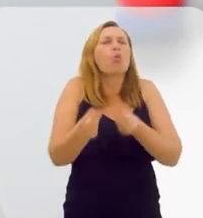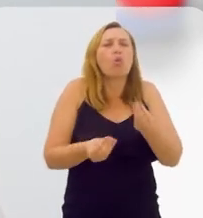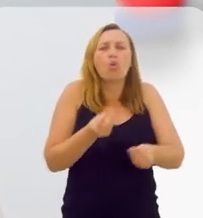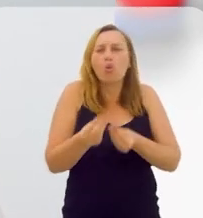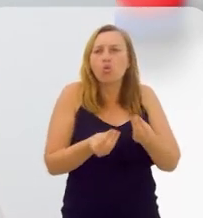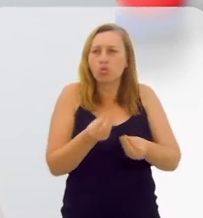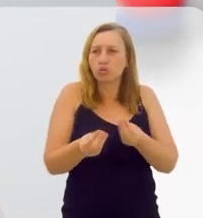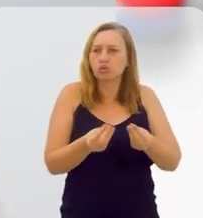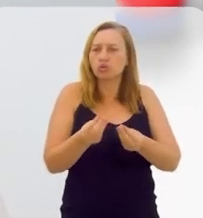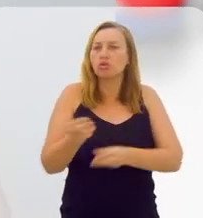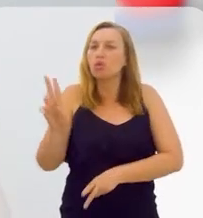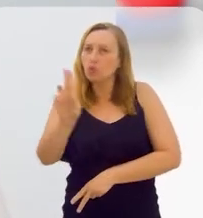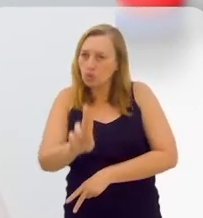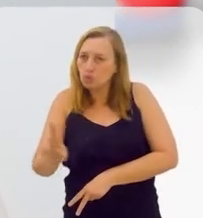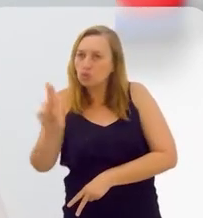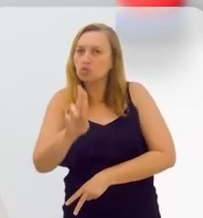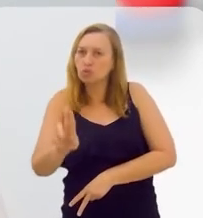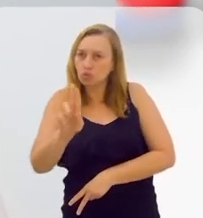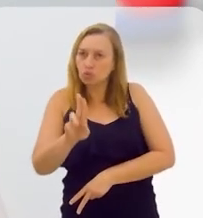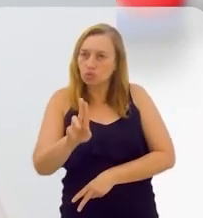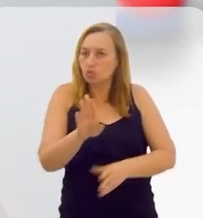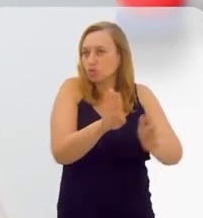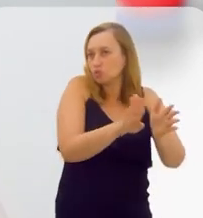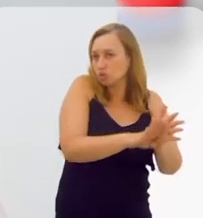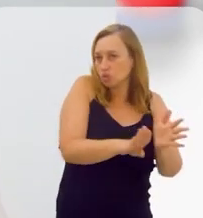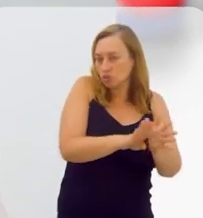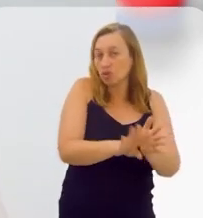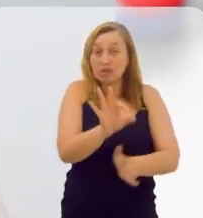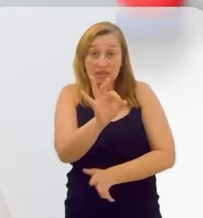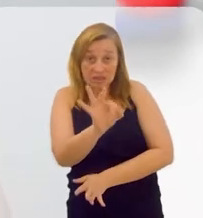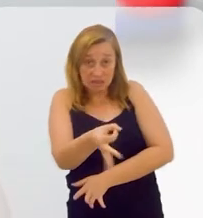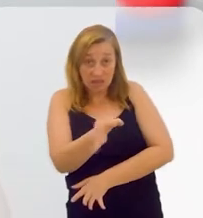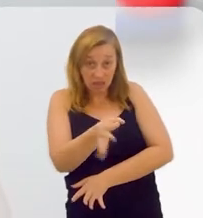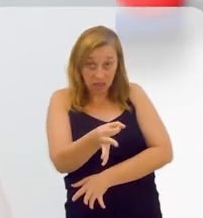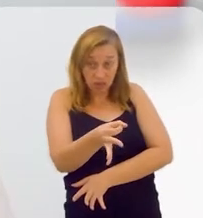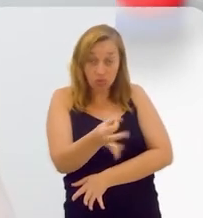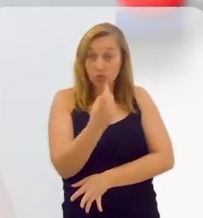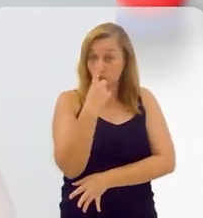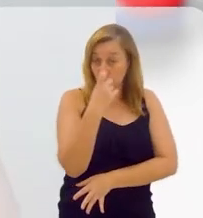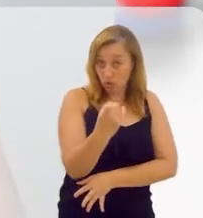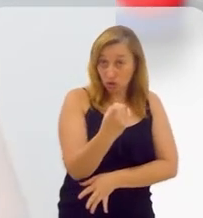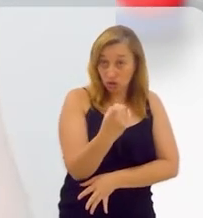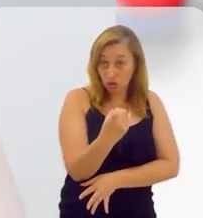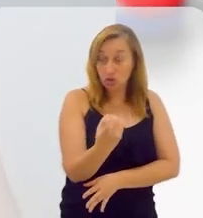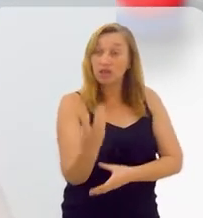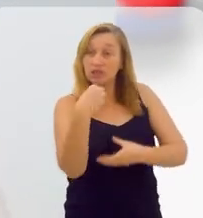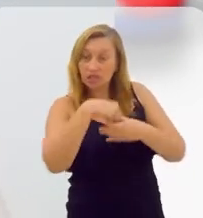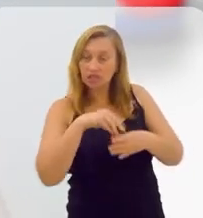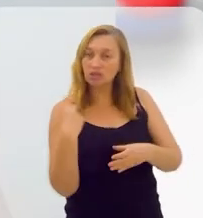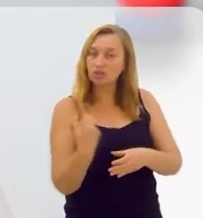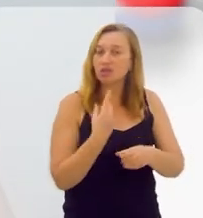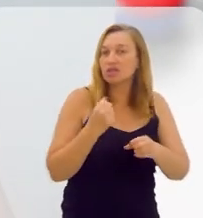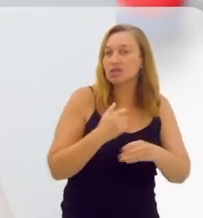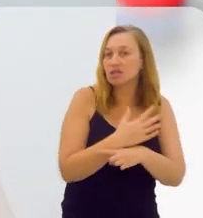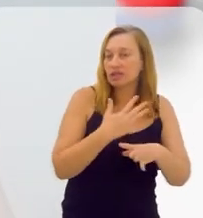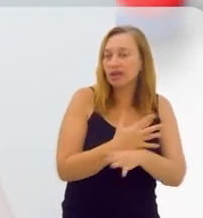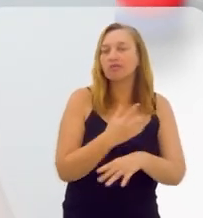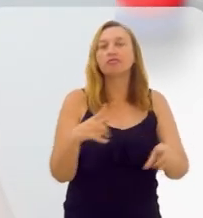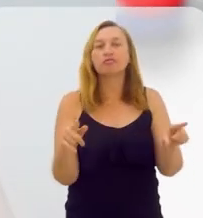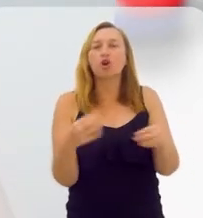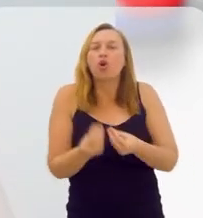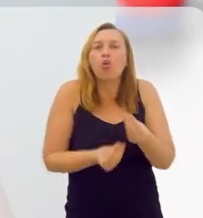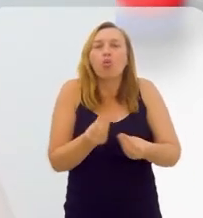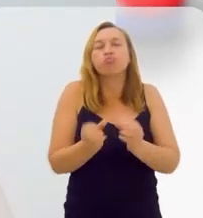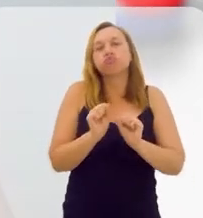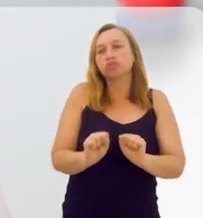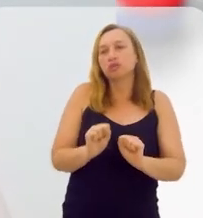como deve ser a utilização e o descarte, né, correto do lixo dentro da nossa cidade.